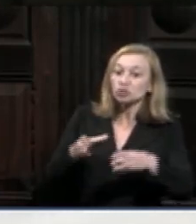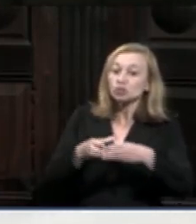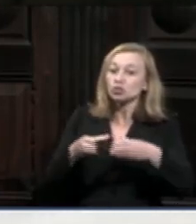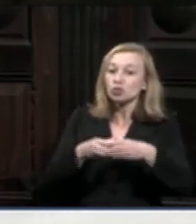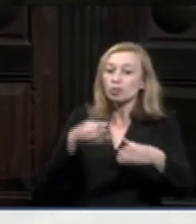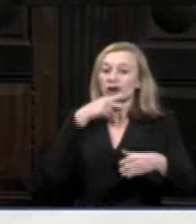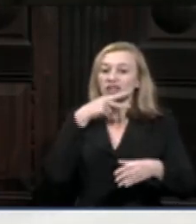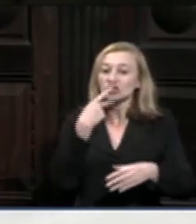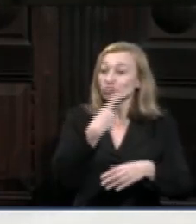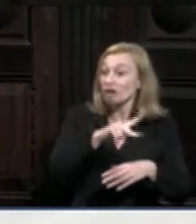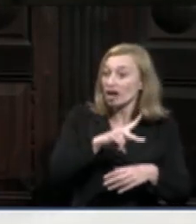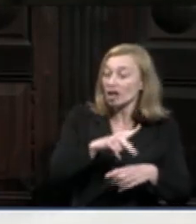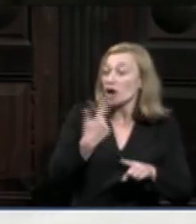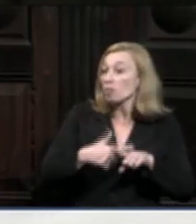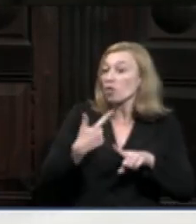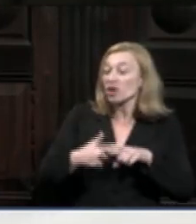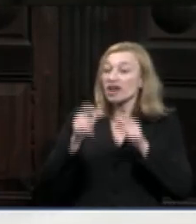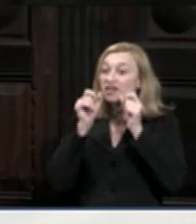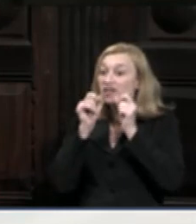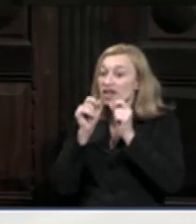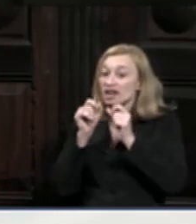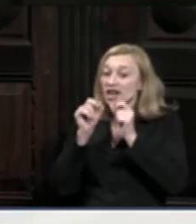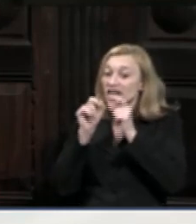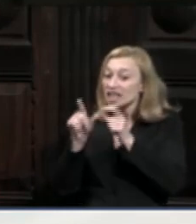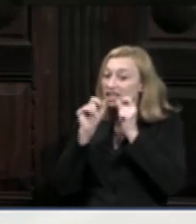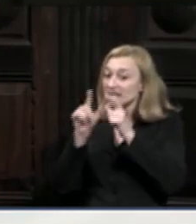Porque acusações genéricas,